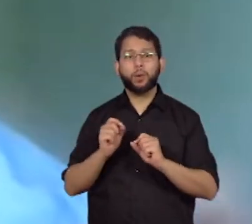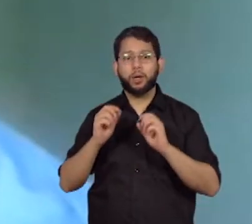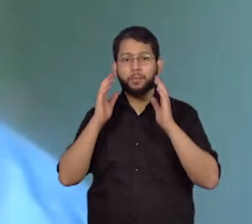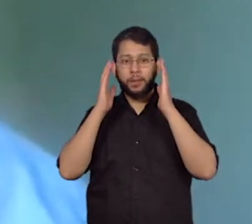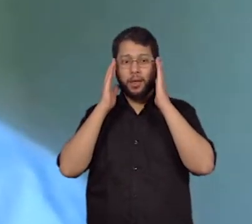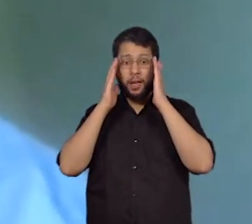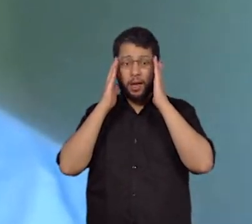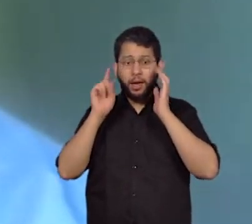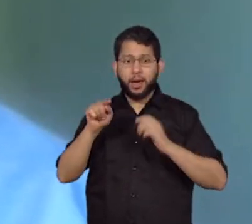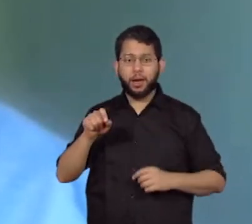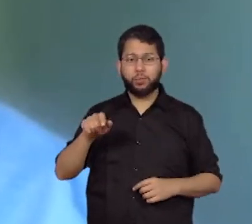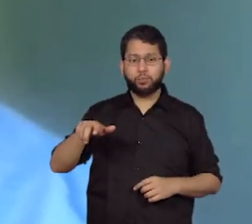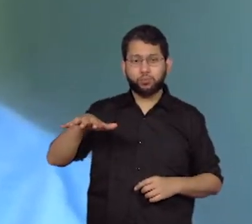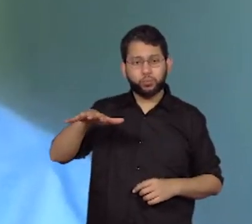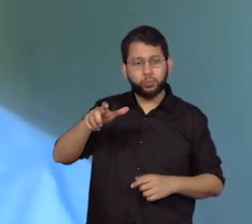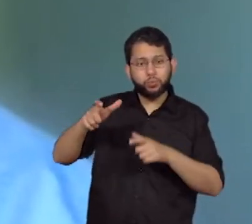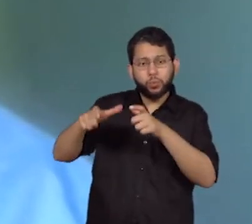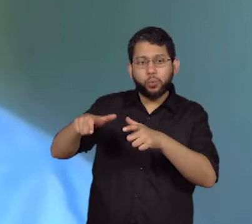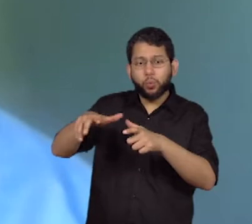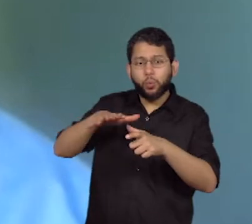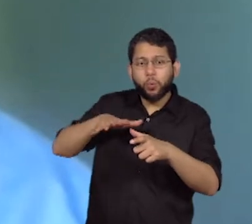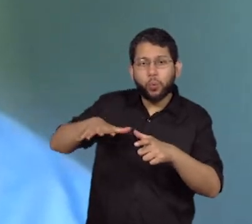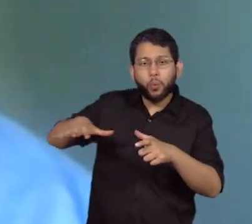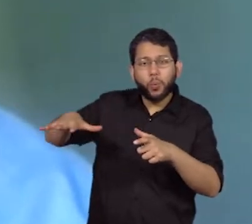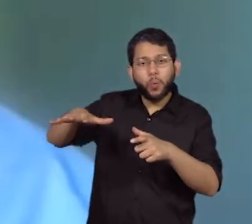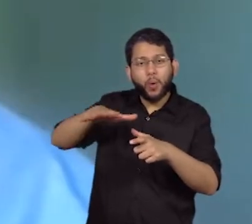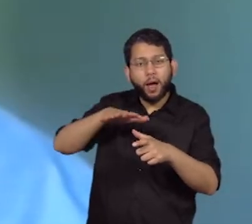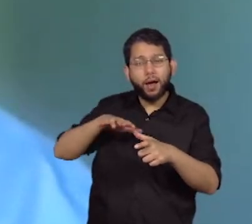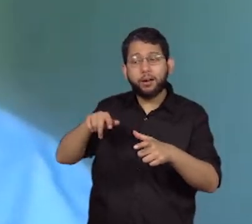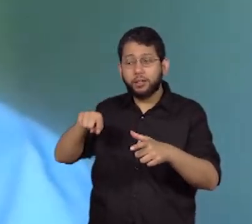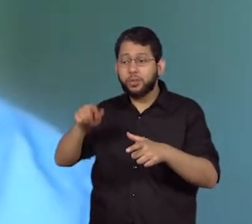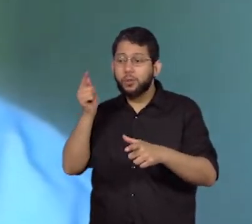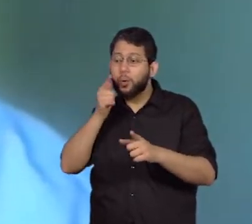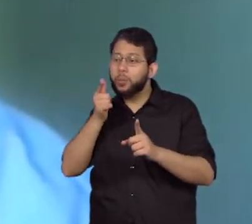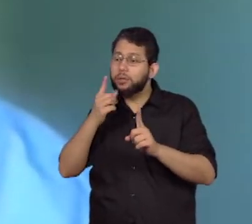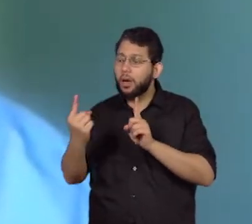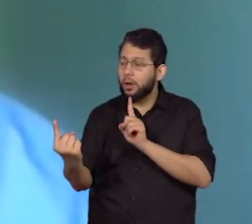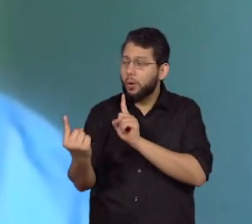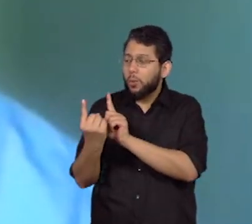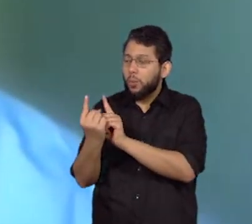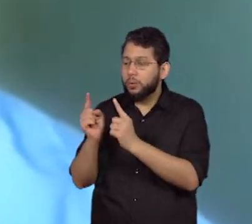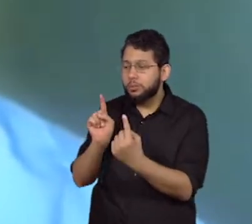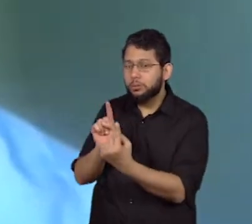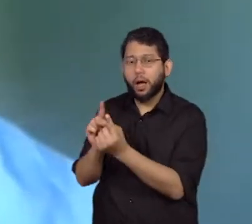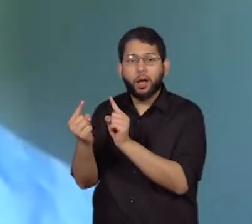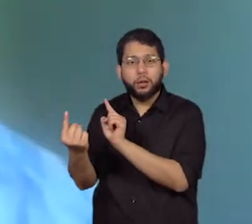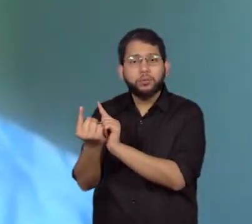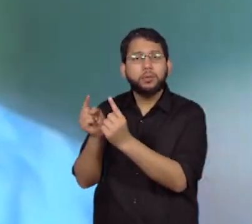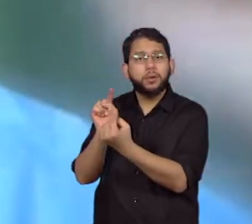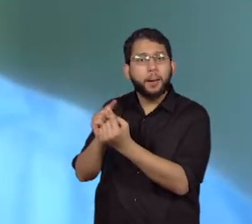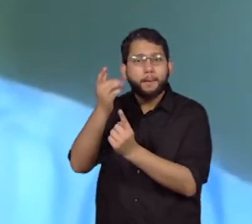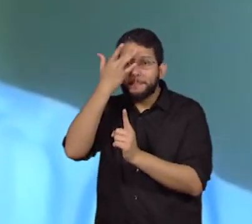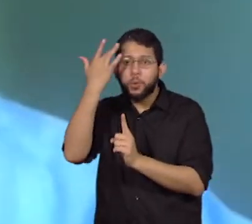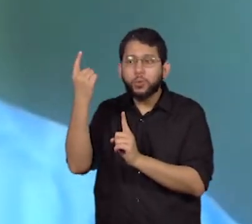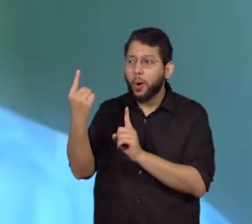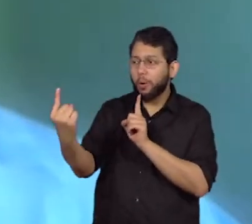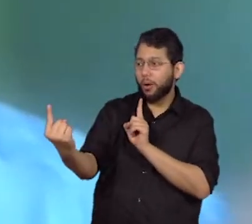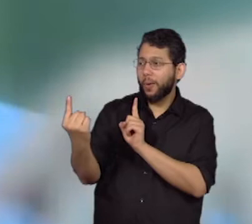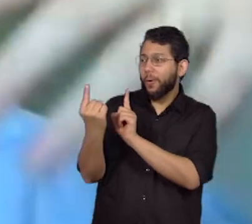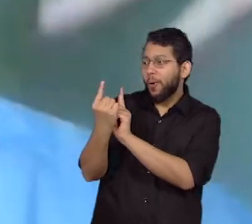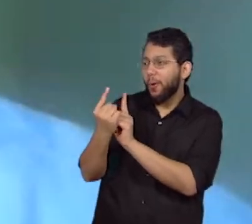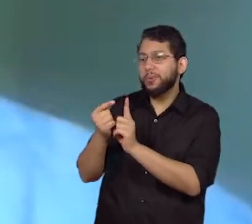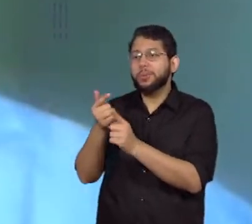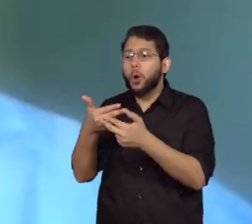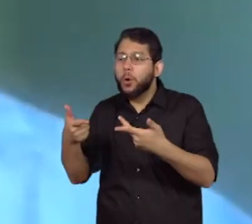esse espaço onde a gente interage virtualmente, onde a gente encontra pessoas,